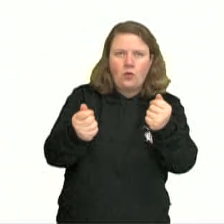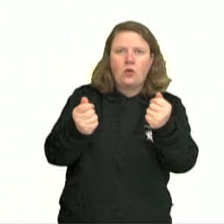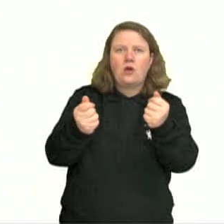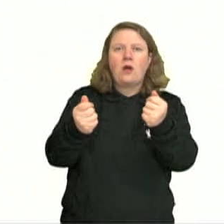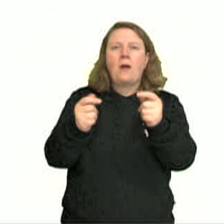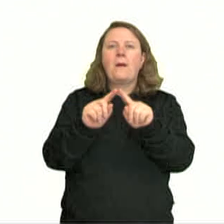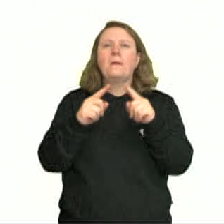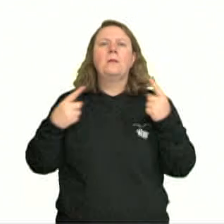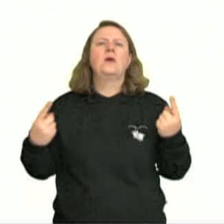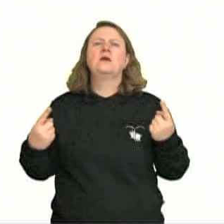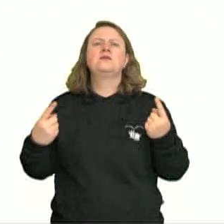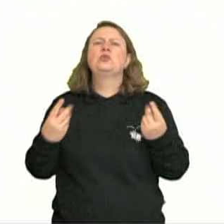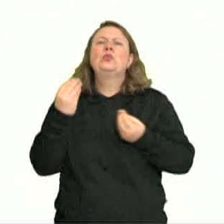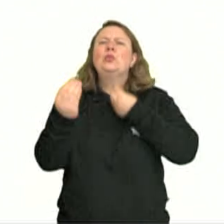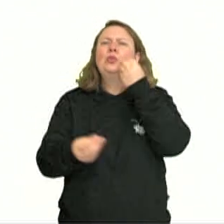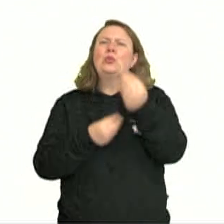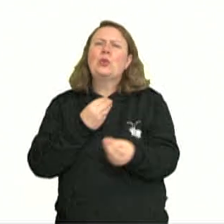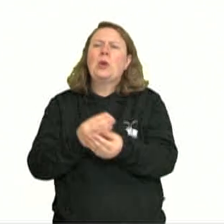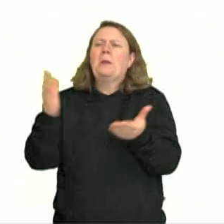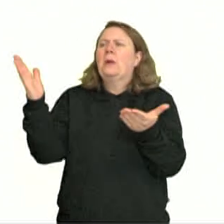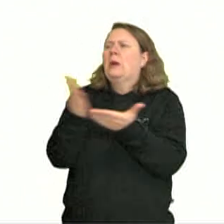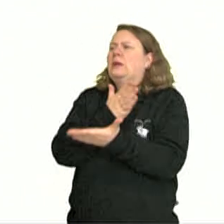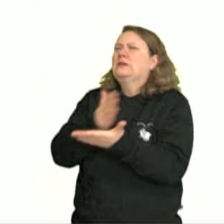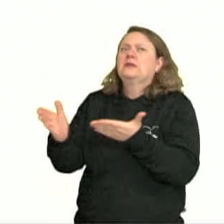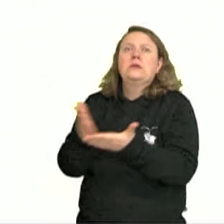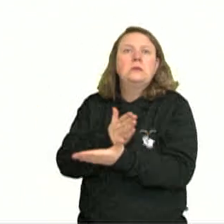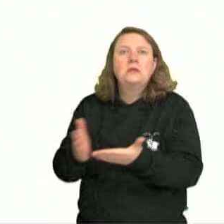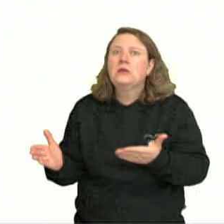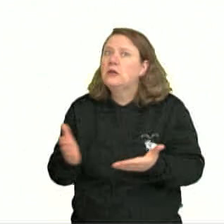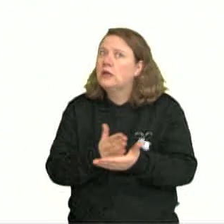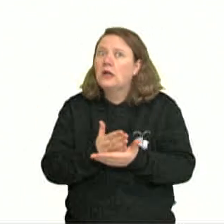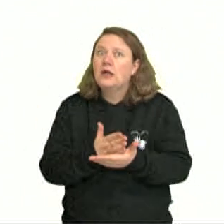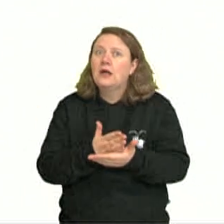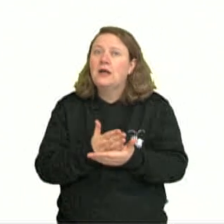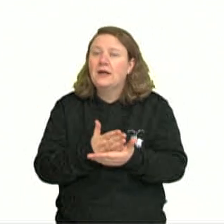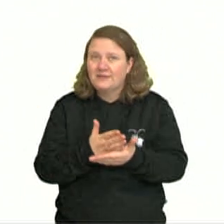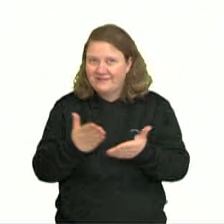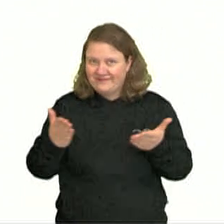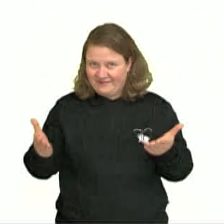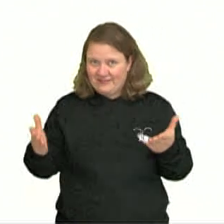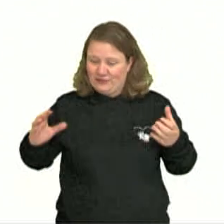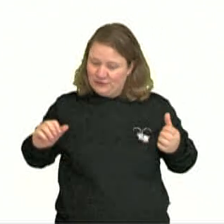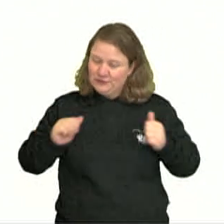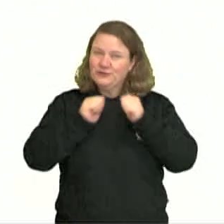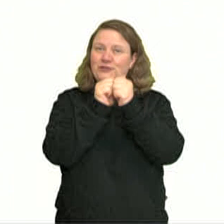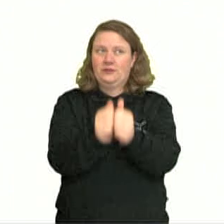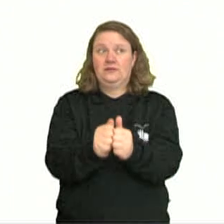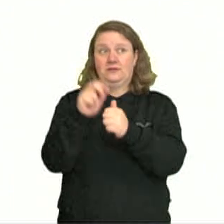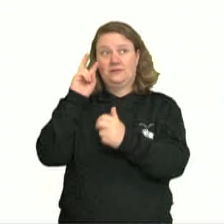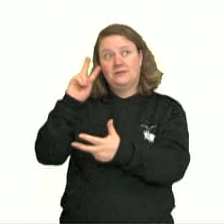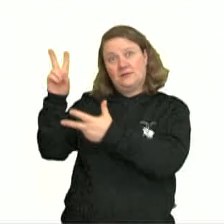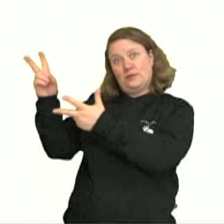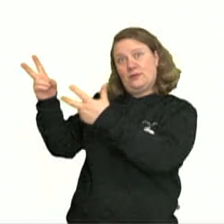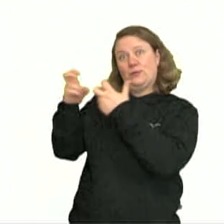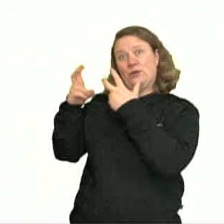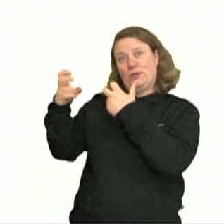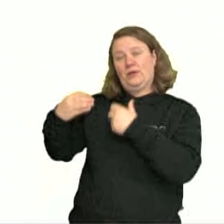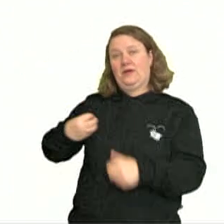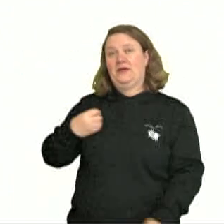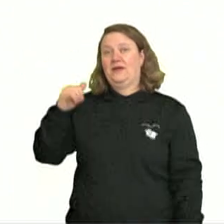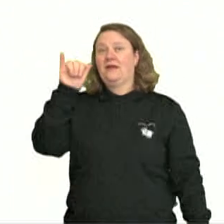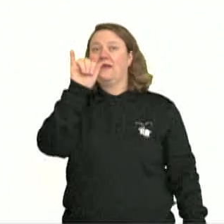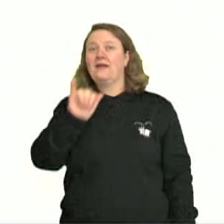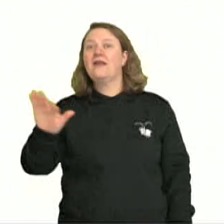uma distinção que, apesar de tudo, existe. Observe novamente a nossa imagem, né? Nós temos uma